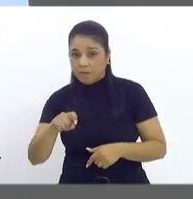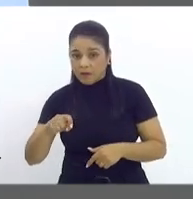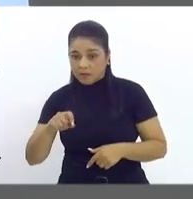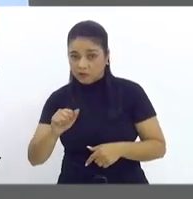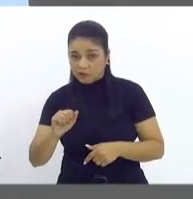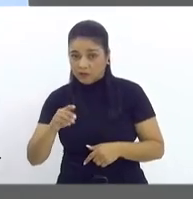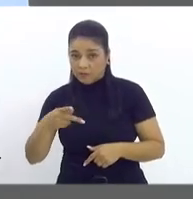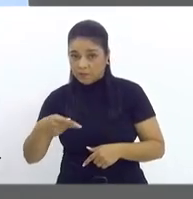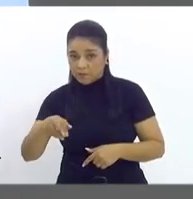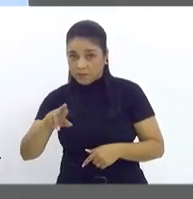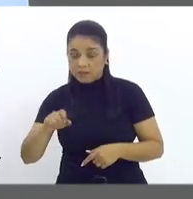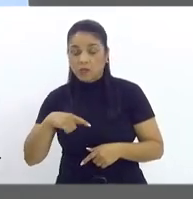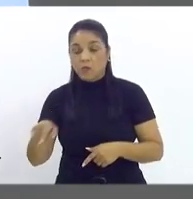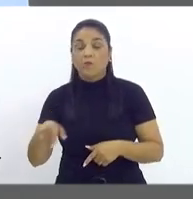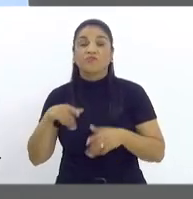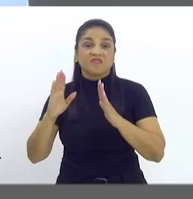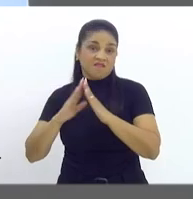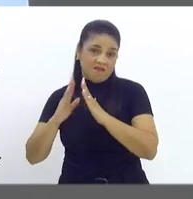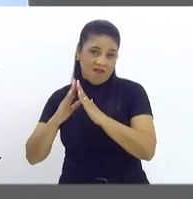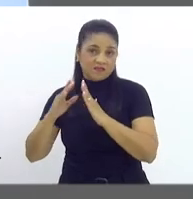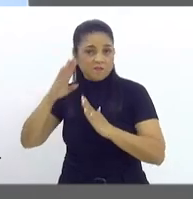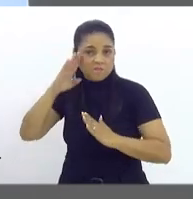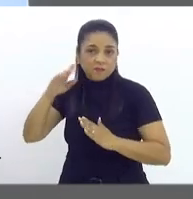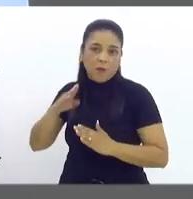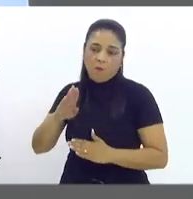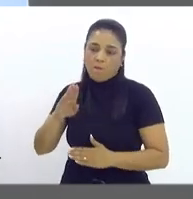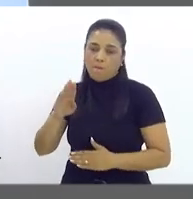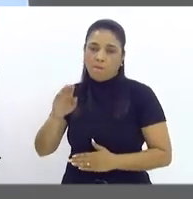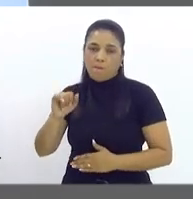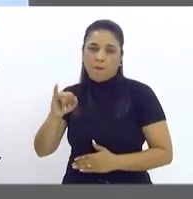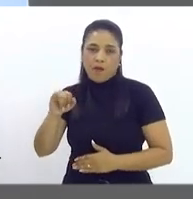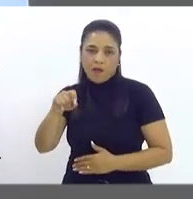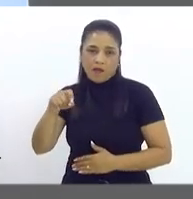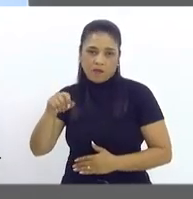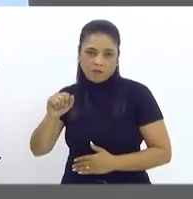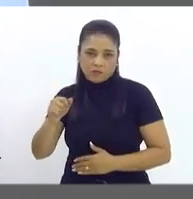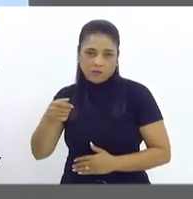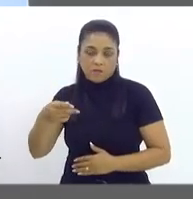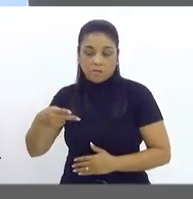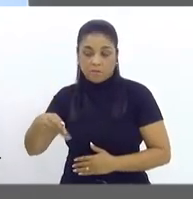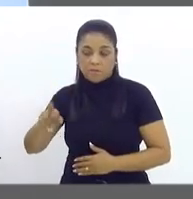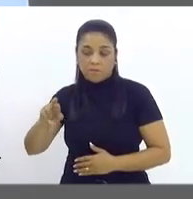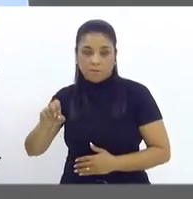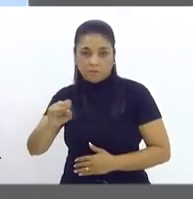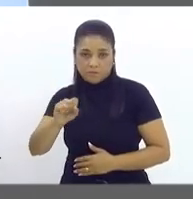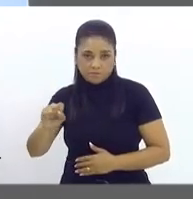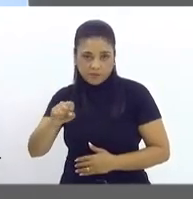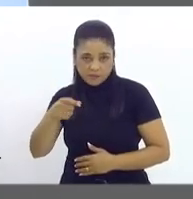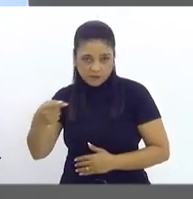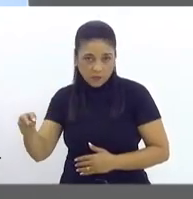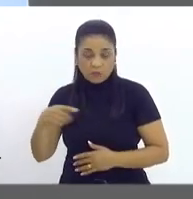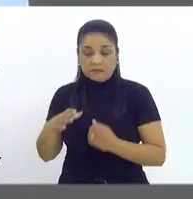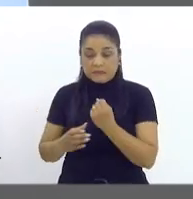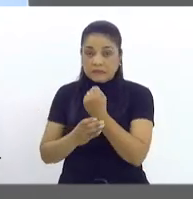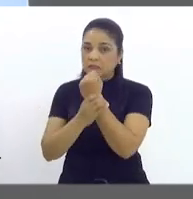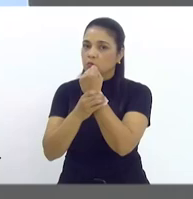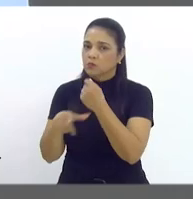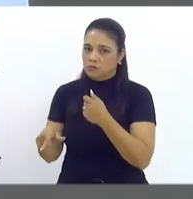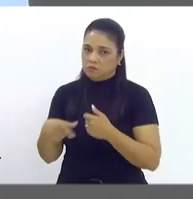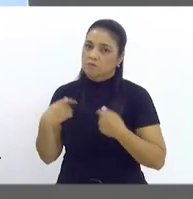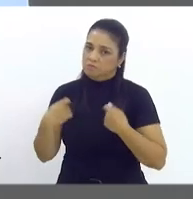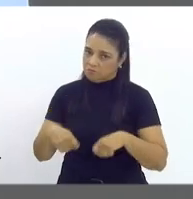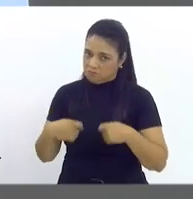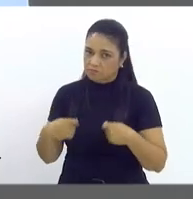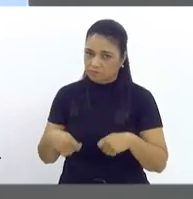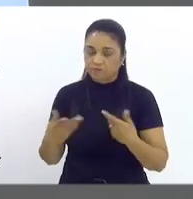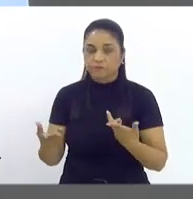sopro de gás que chega nas nossas residências. Isso é por questões de segurança a esses ajustes de pressão. Então,